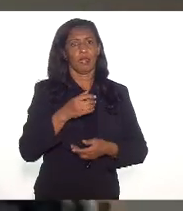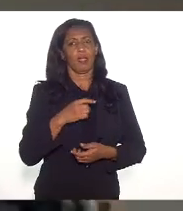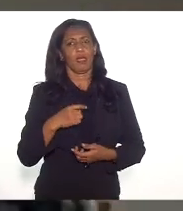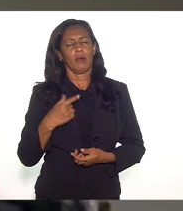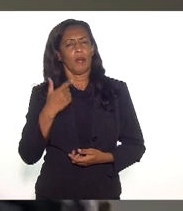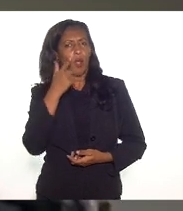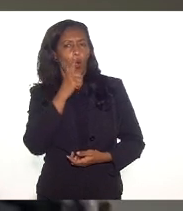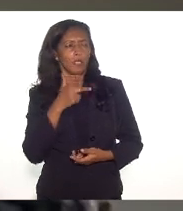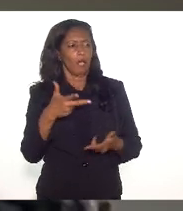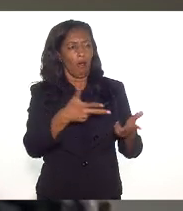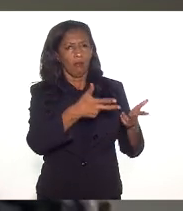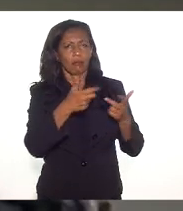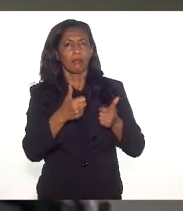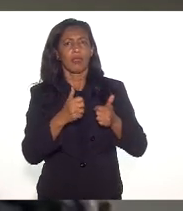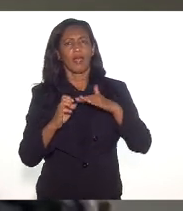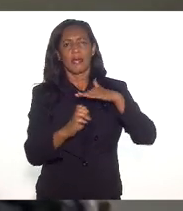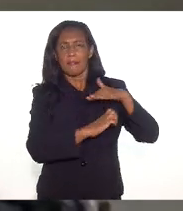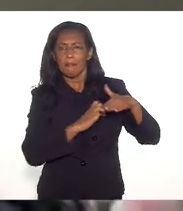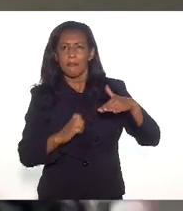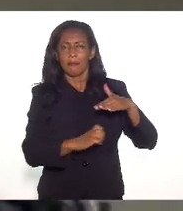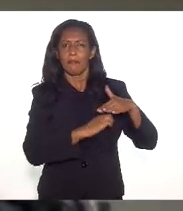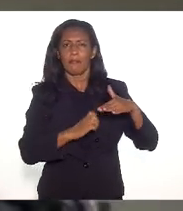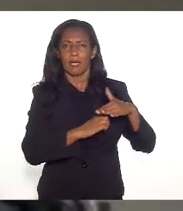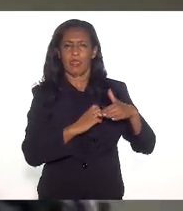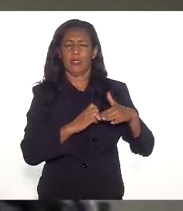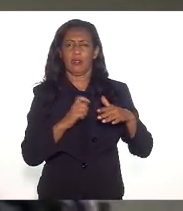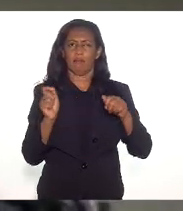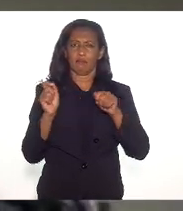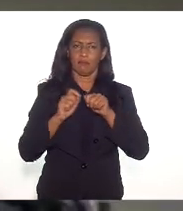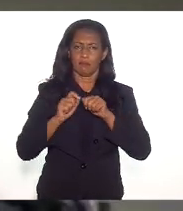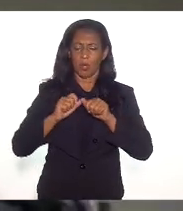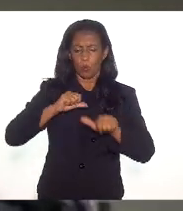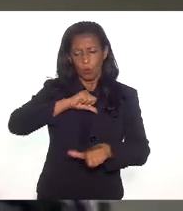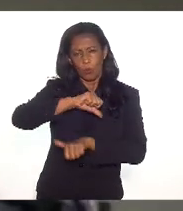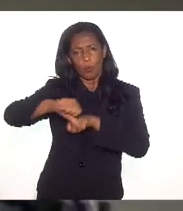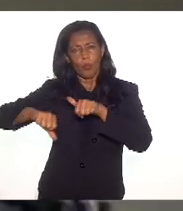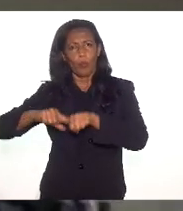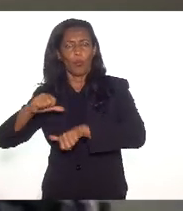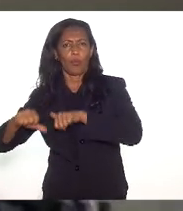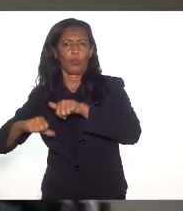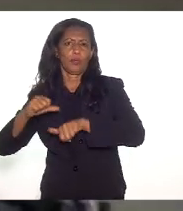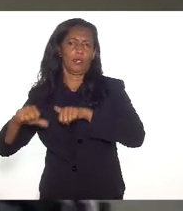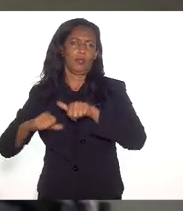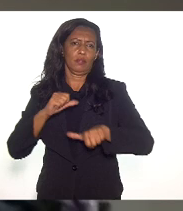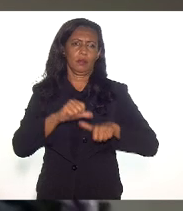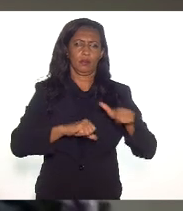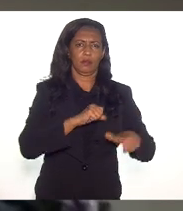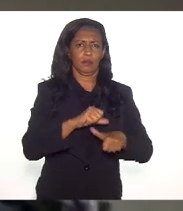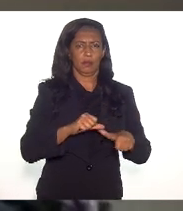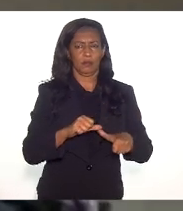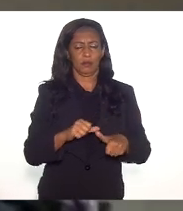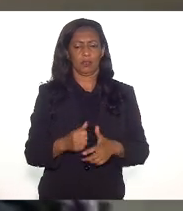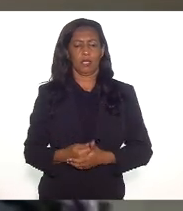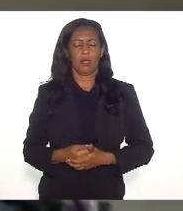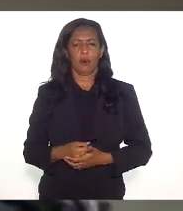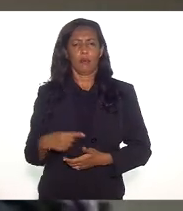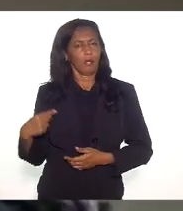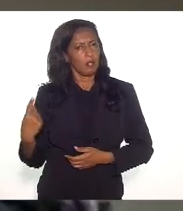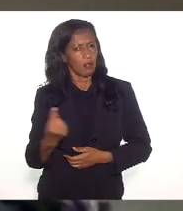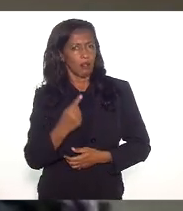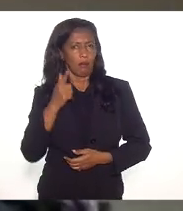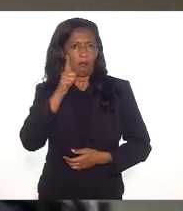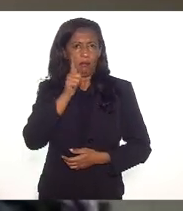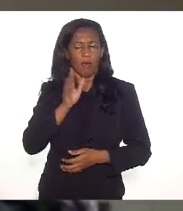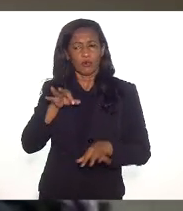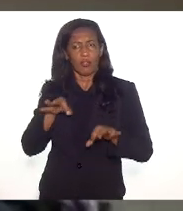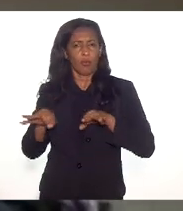atrair empresas, é claro, construindo um ambiente de negócios favorável para que possamos, de